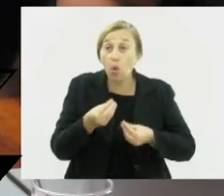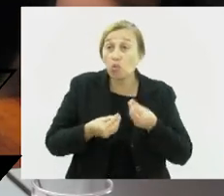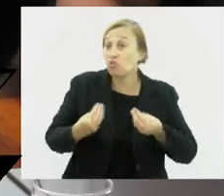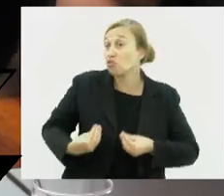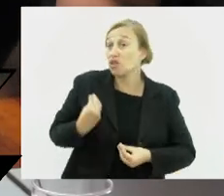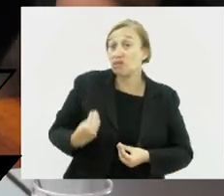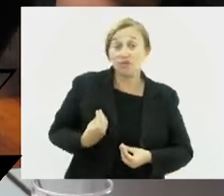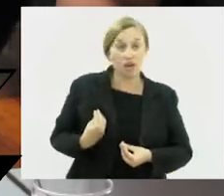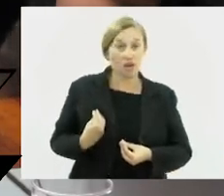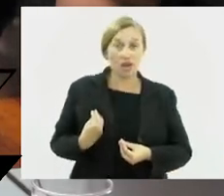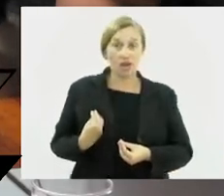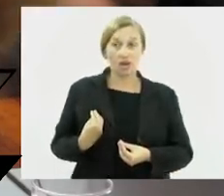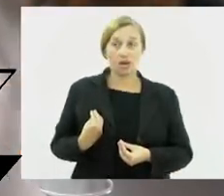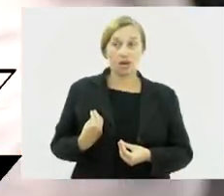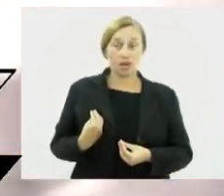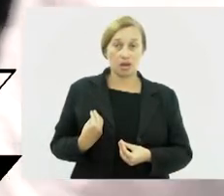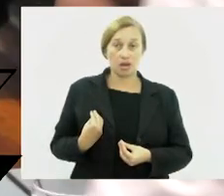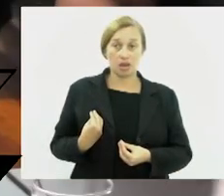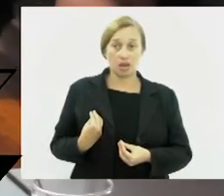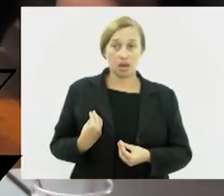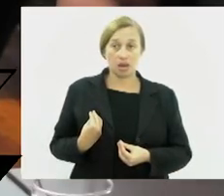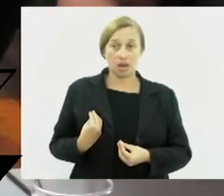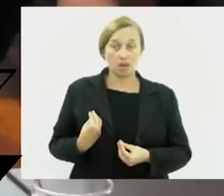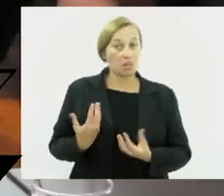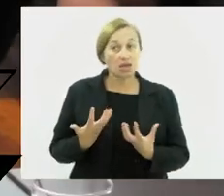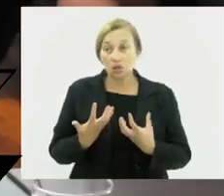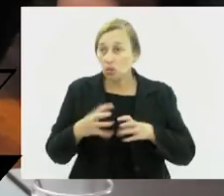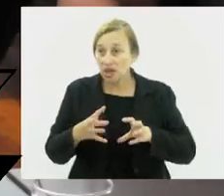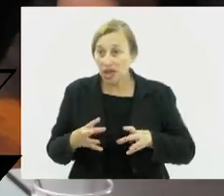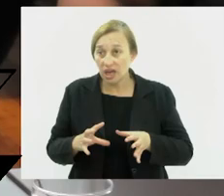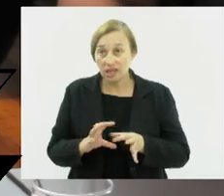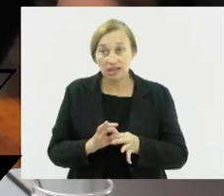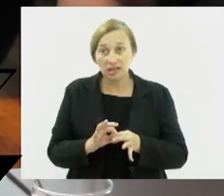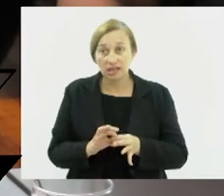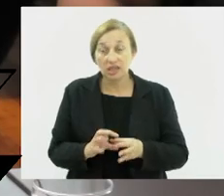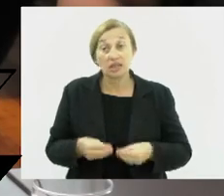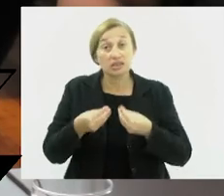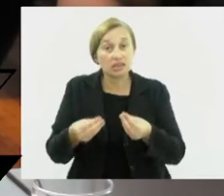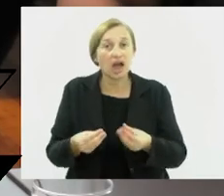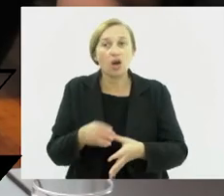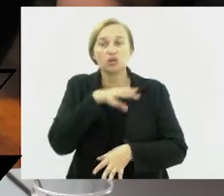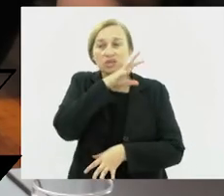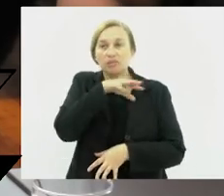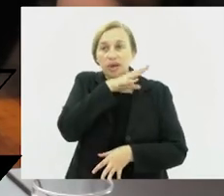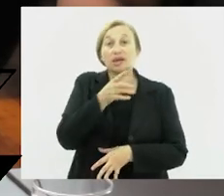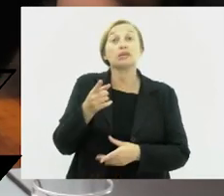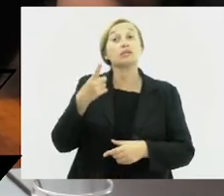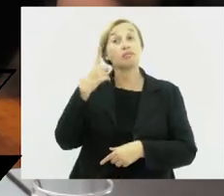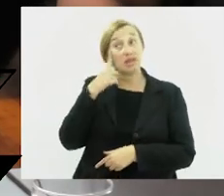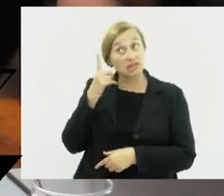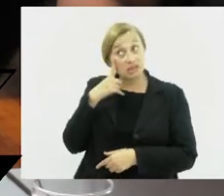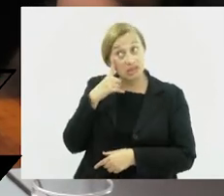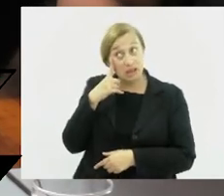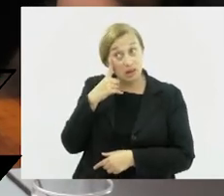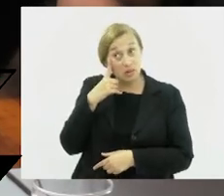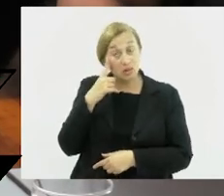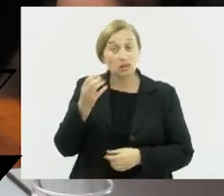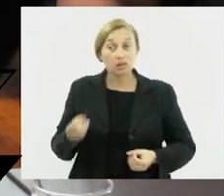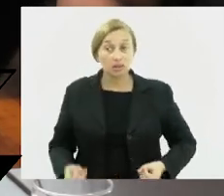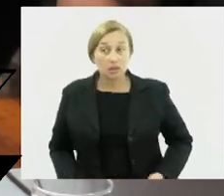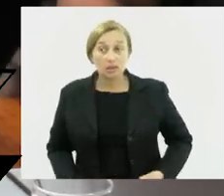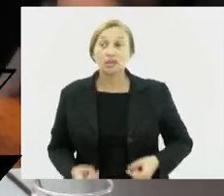ter comida para ela, mas ela não quer abrir mão dos animais. Então, a gente tem que pensar na